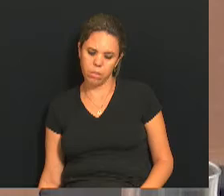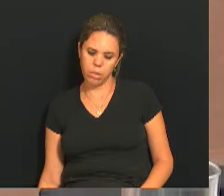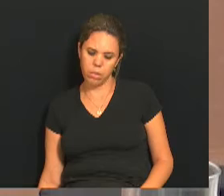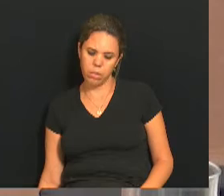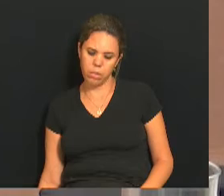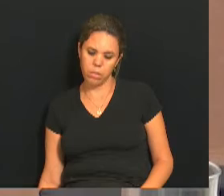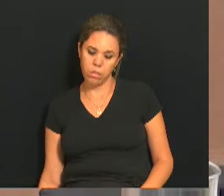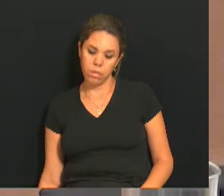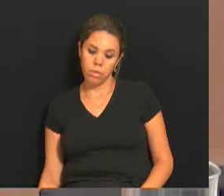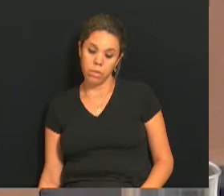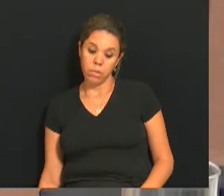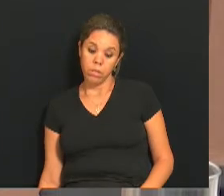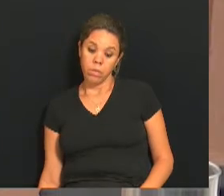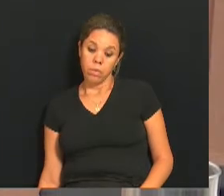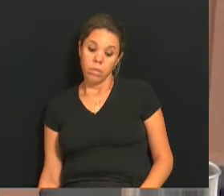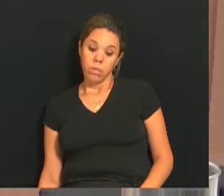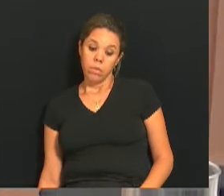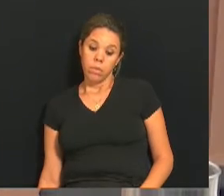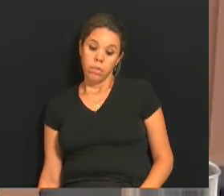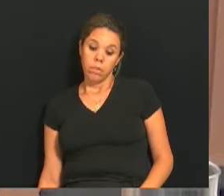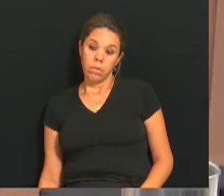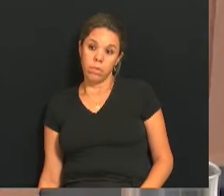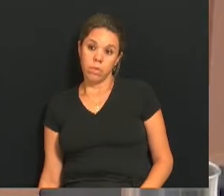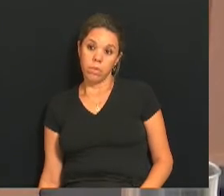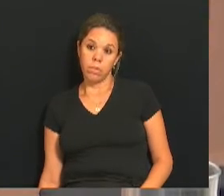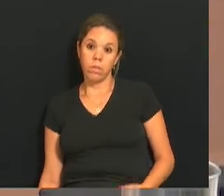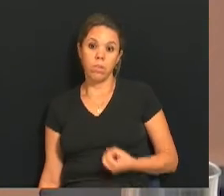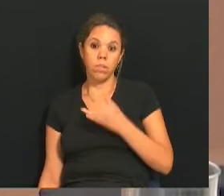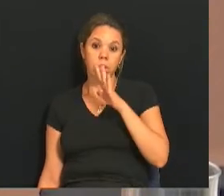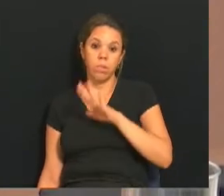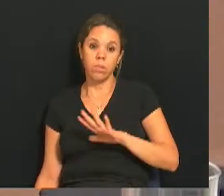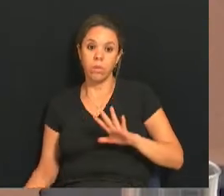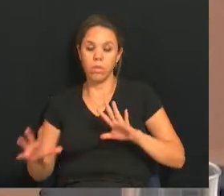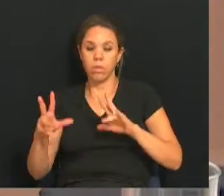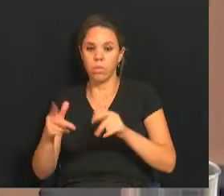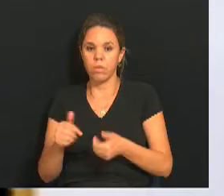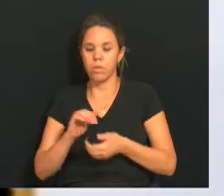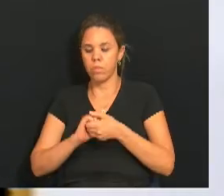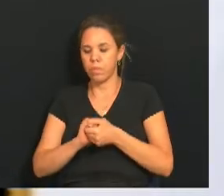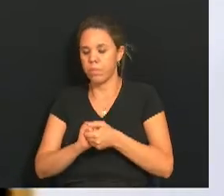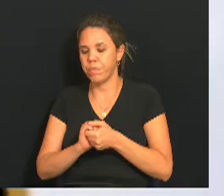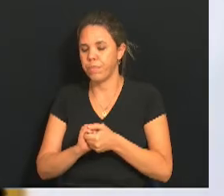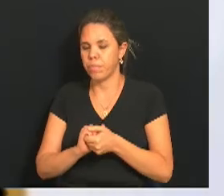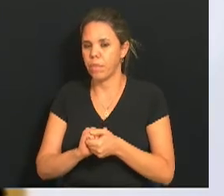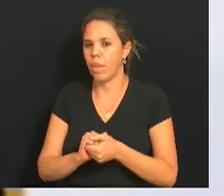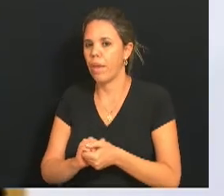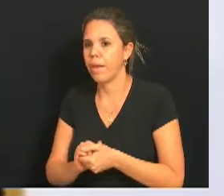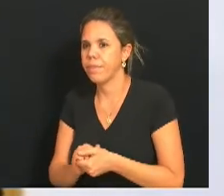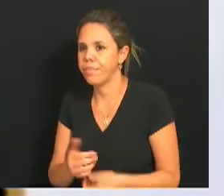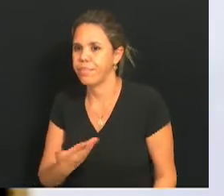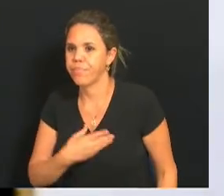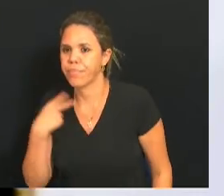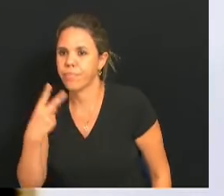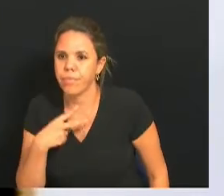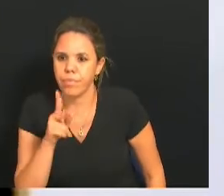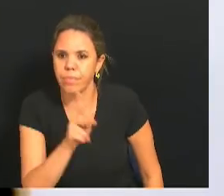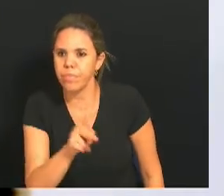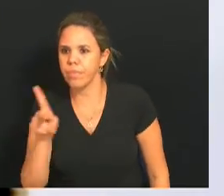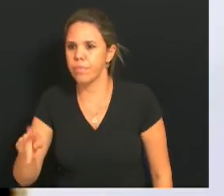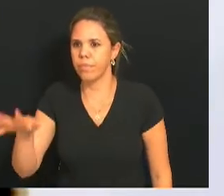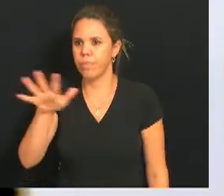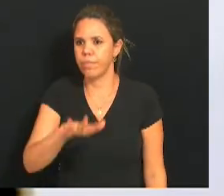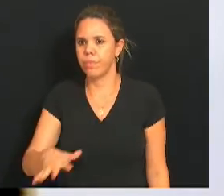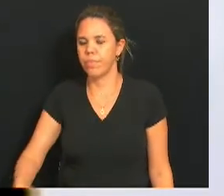Bom, então, boa tarde a todos e todas, né, cumprimentar aí os colegas professores aqui